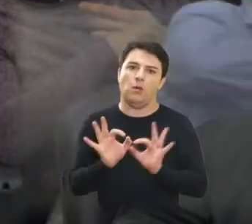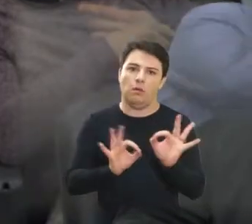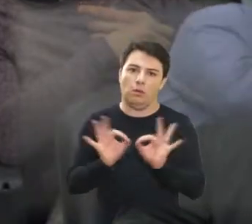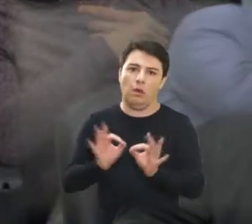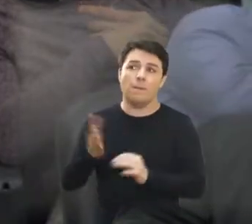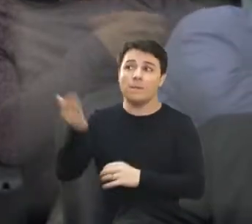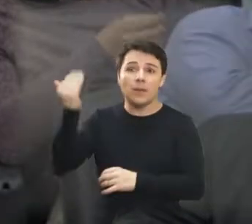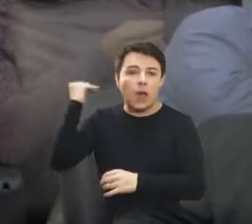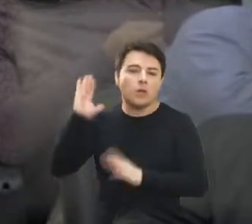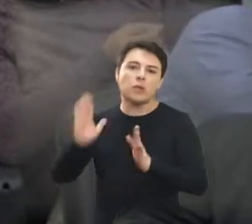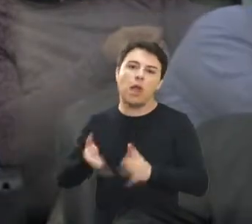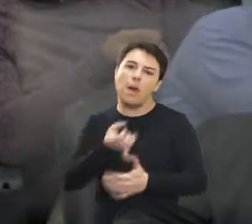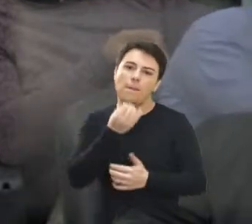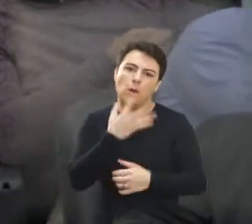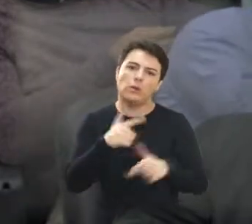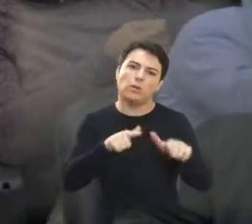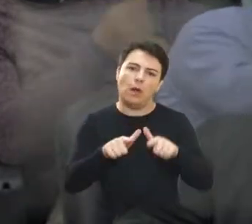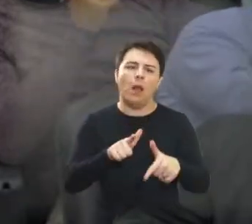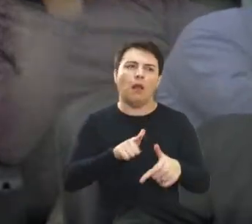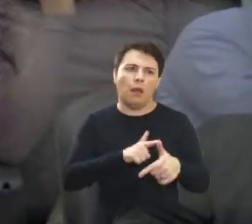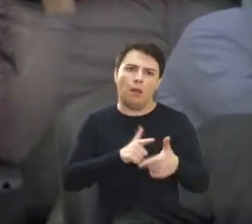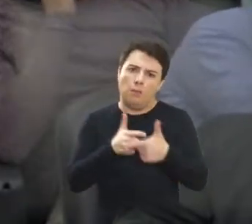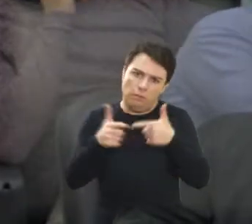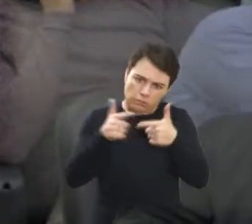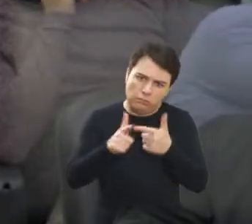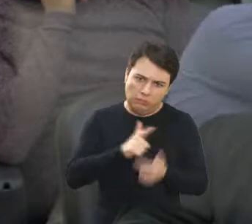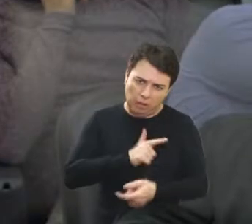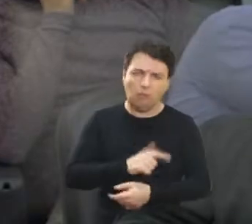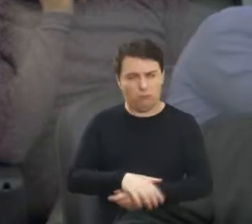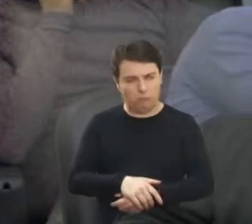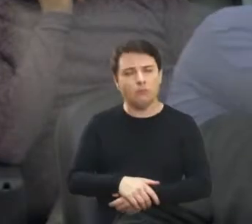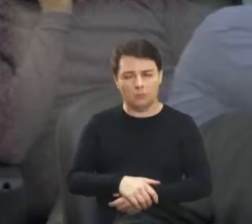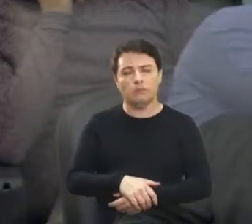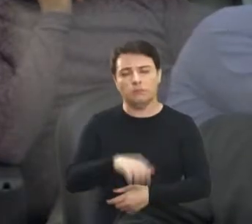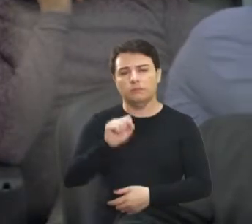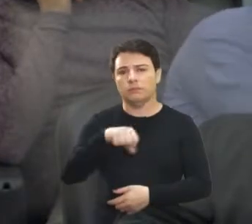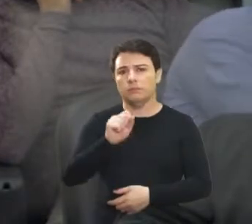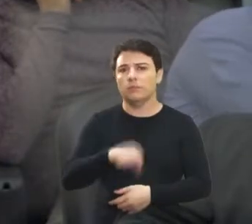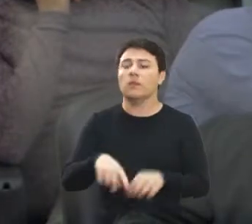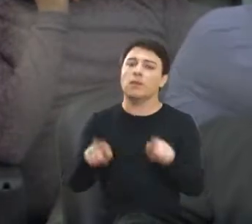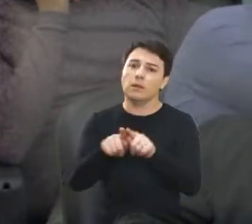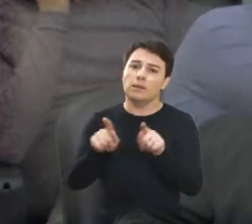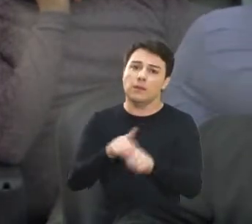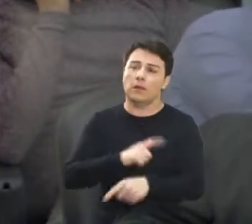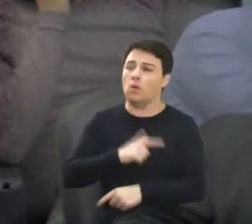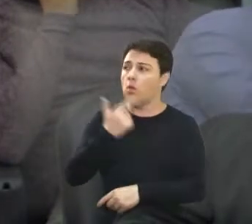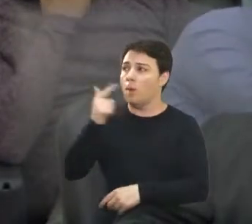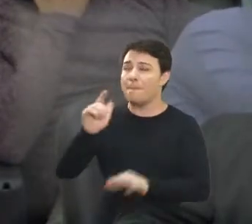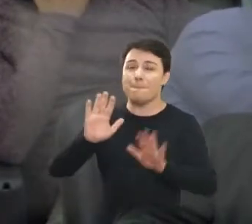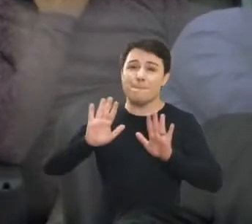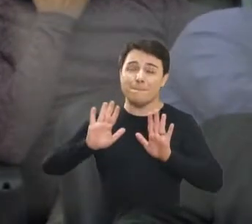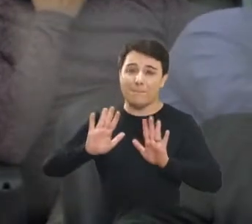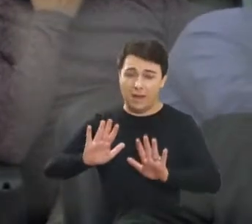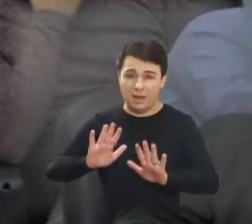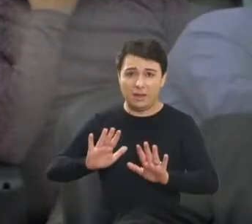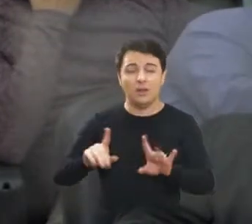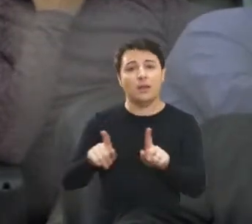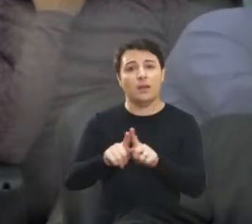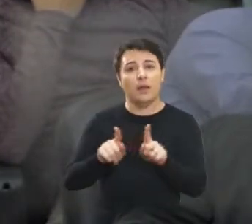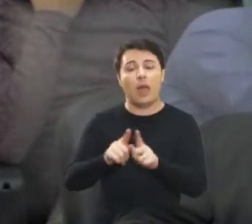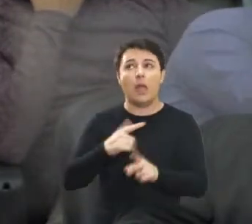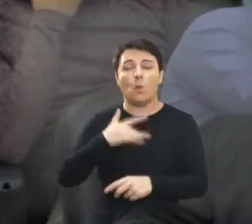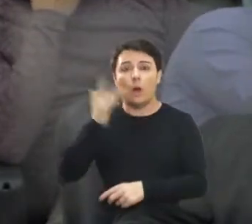fizeram um bom trabalho. Teve alguns problemas? Teve. Igual teve em todas, mas acho que muito menos. Então, acho